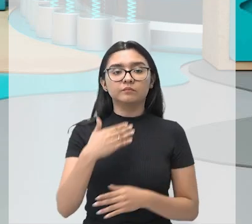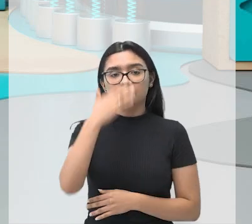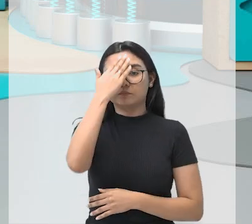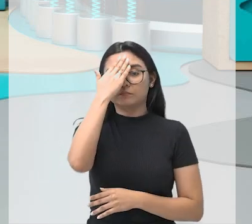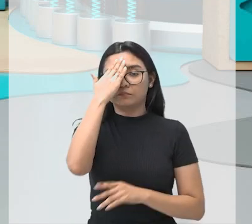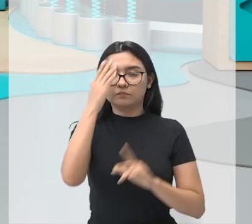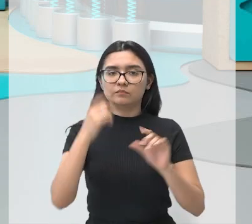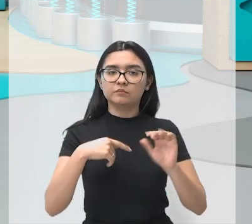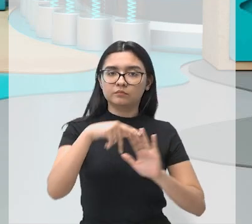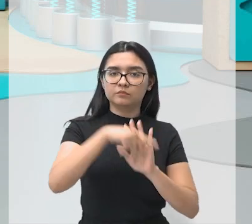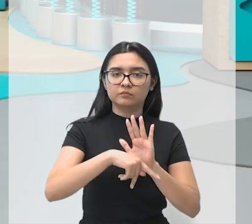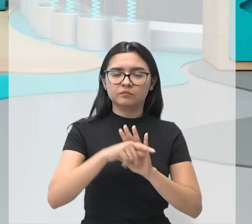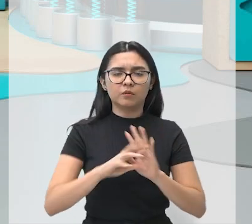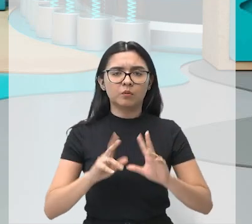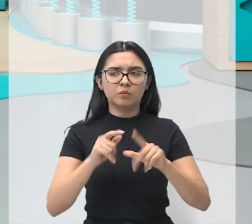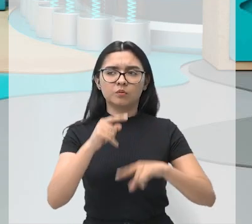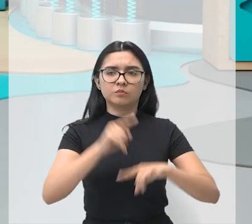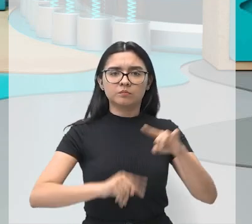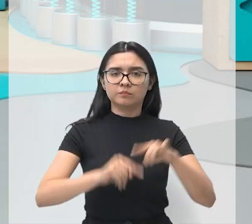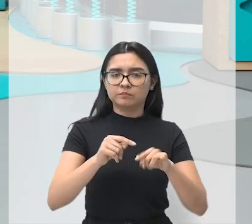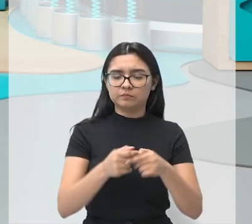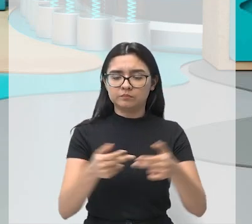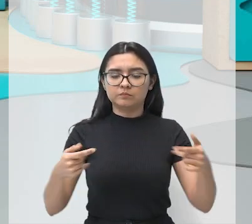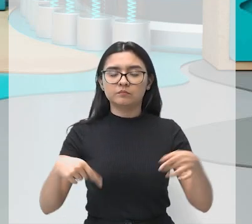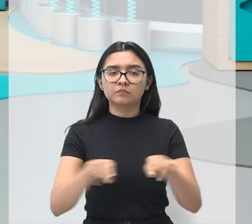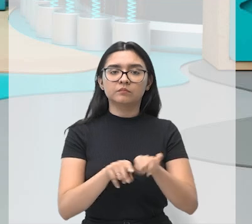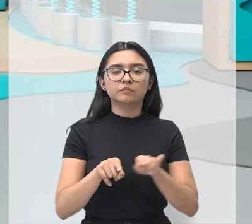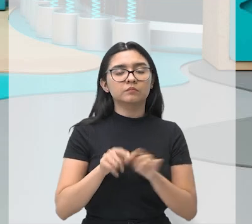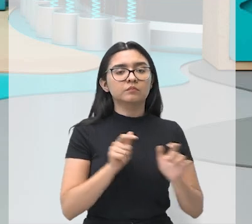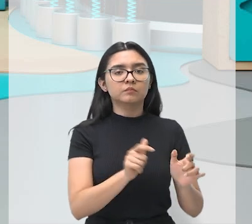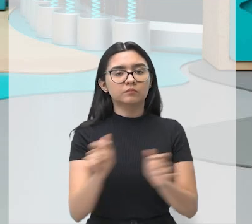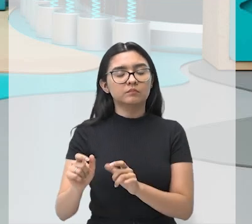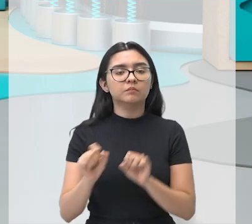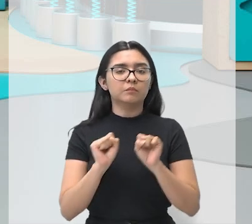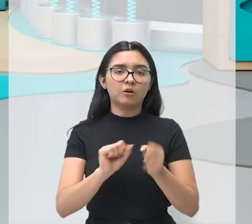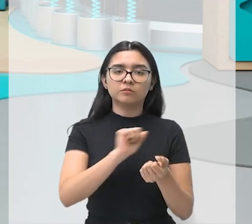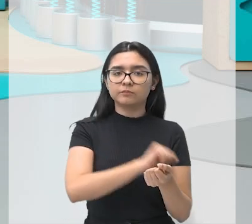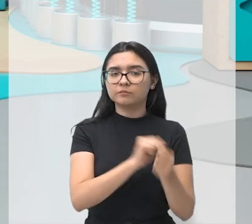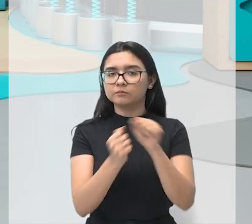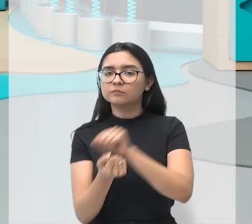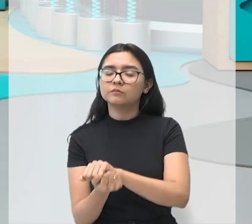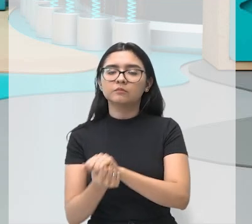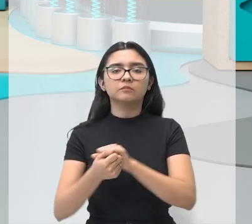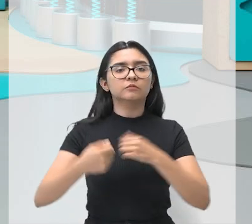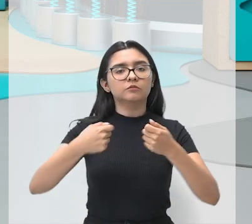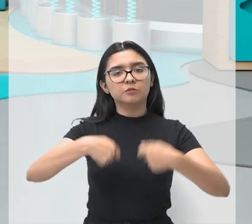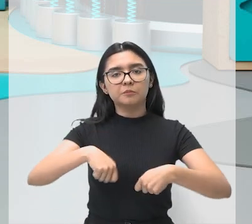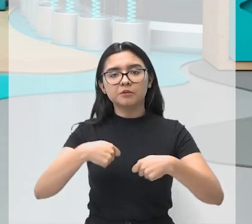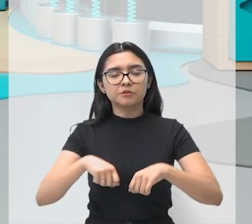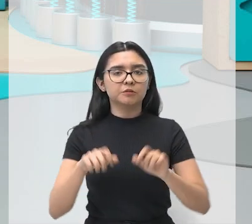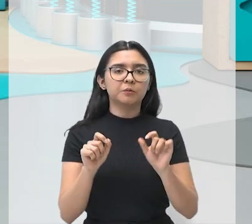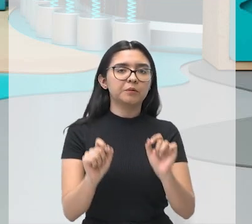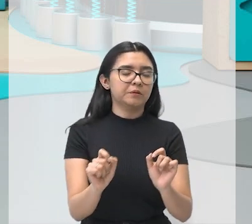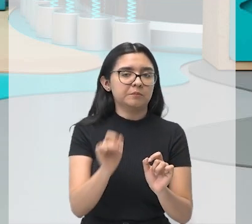nesse programa, todos os materiais e os espaços físicos, eles podem ser adaptados. A gente não precisa